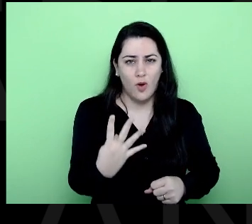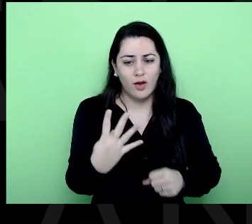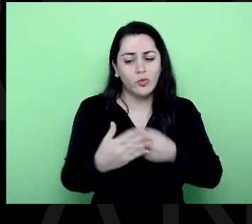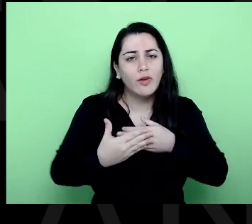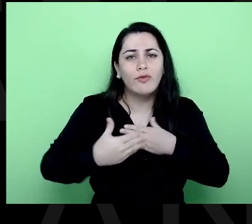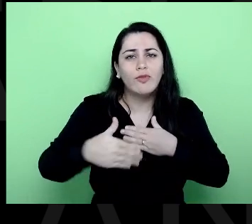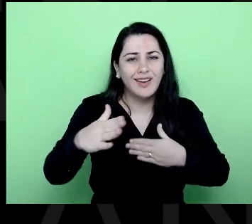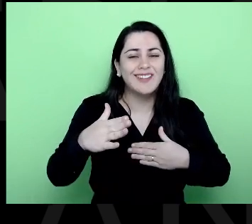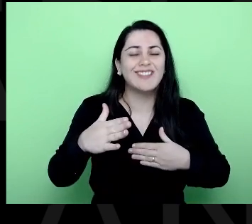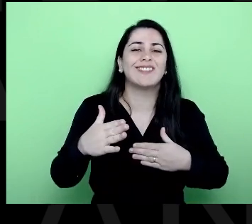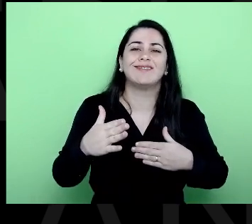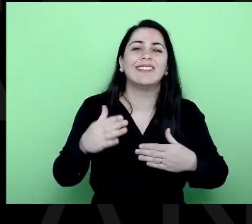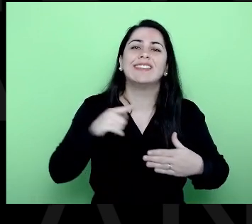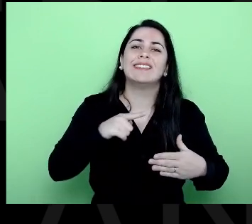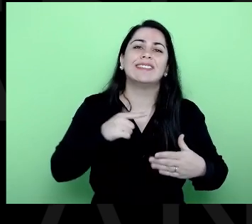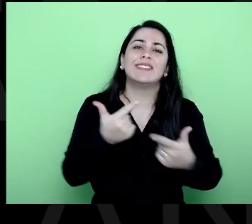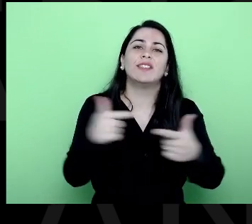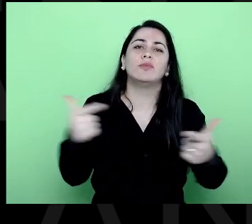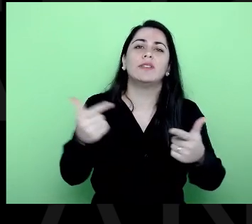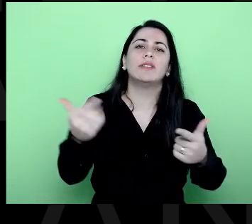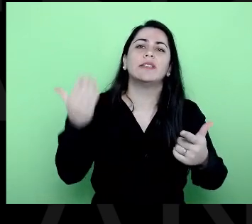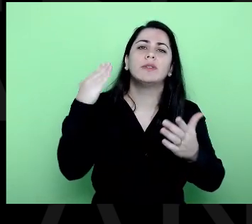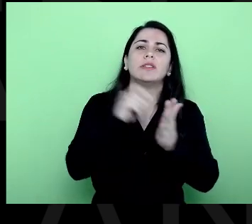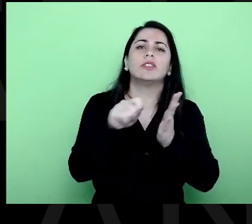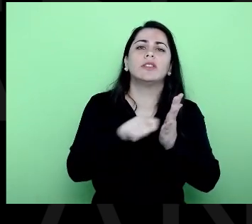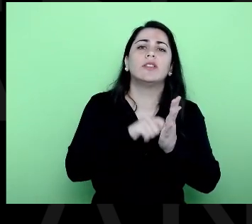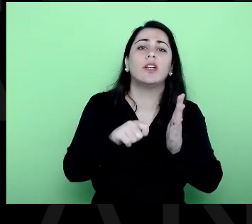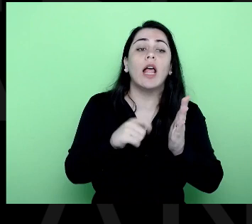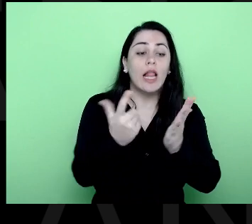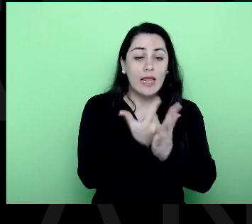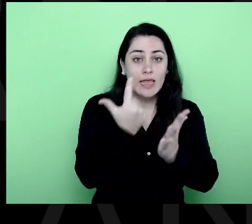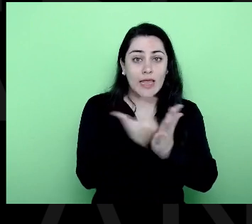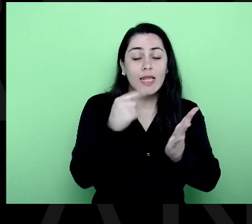como está na epígrafe da Mulher Vestida de Silêncio,